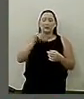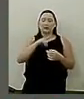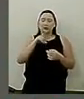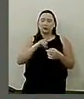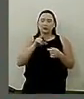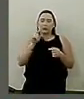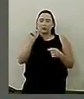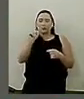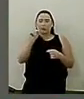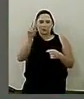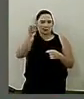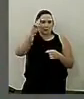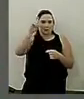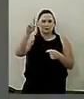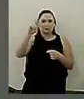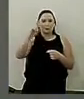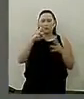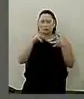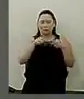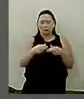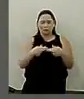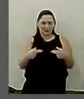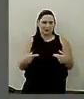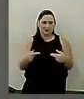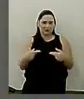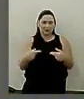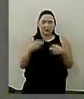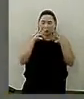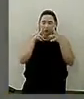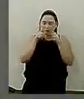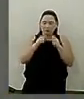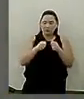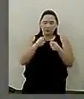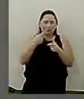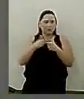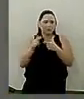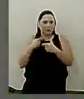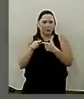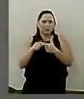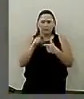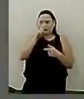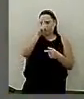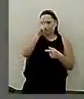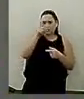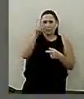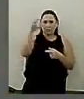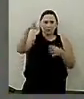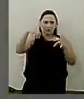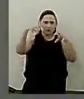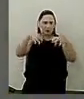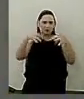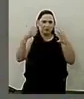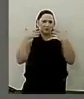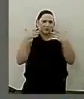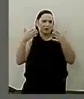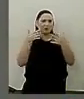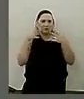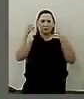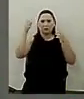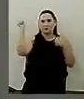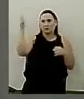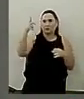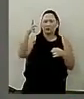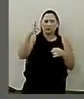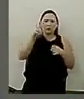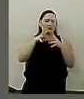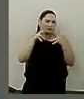tem domínio sobre todas as coisas, todos os fenômenos naturais, chuva, calor, sol, frio,